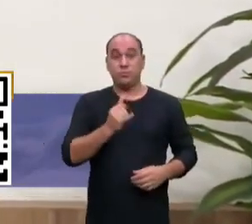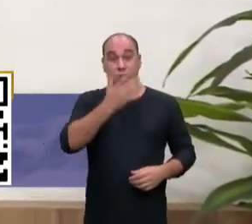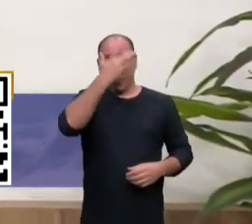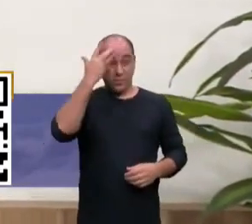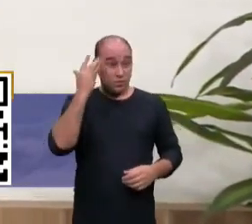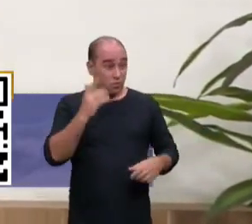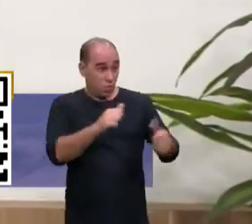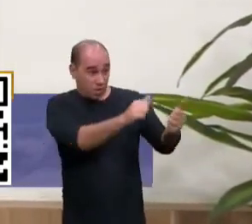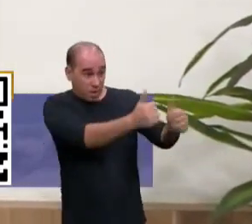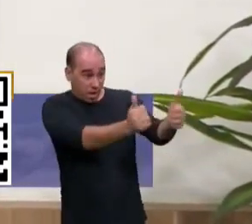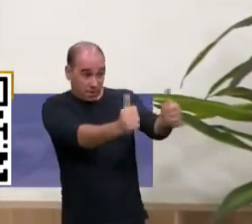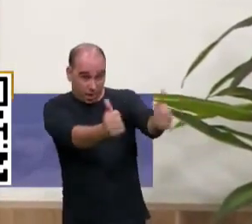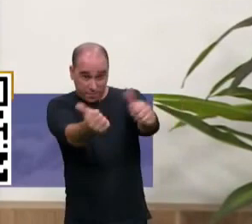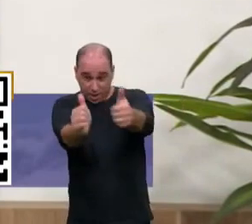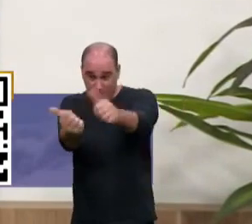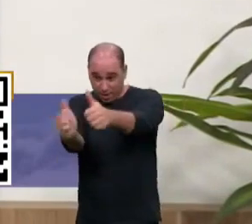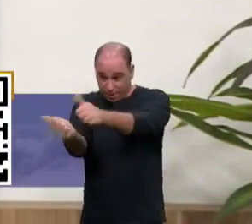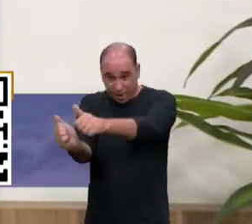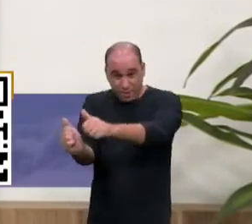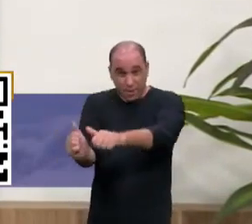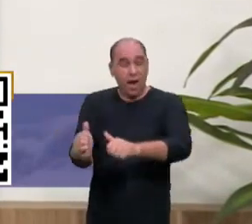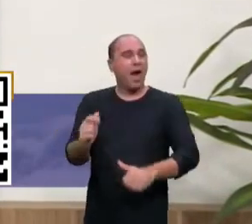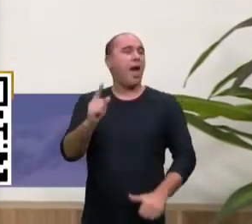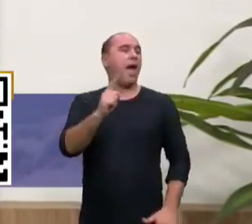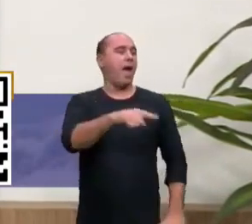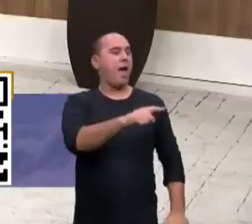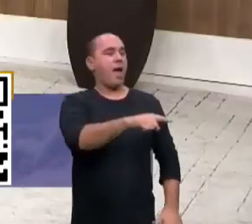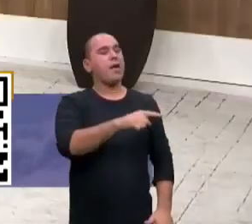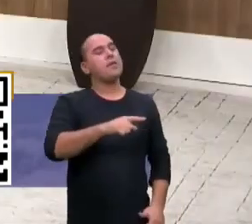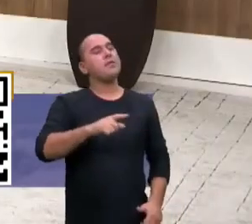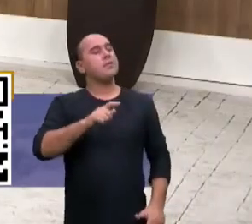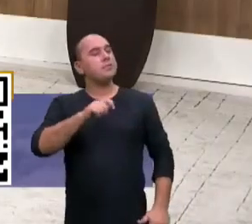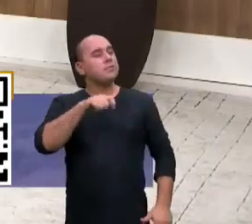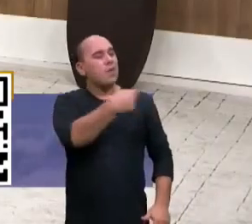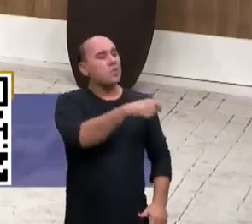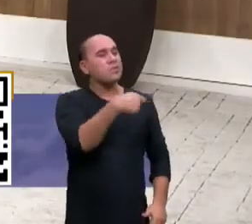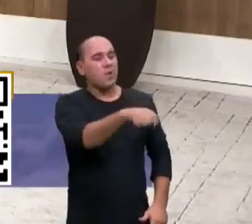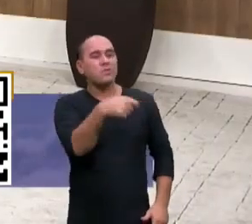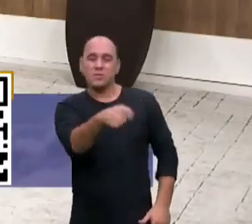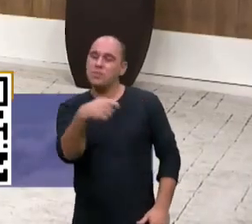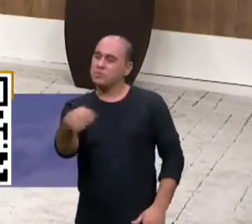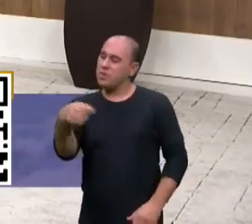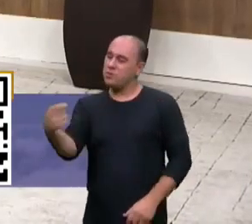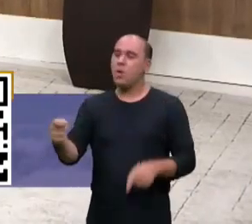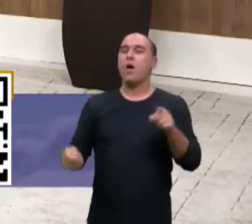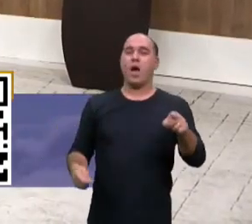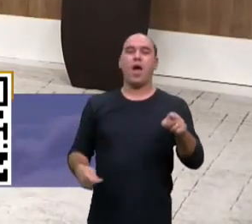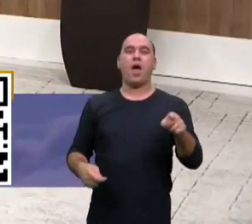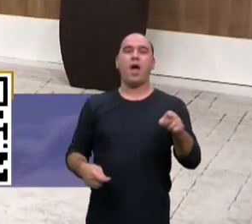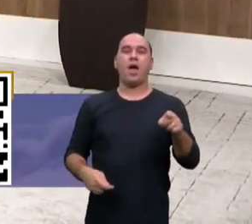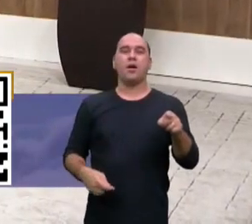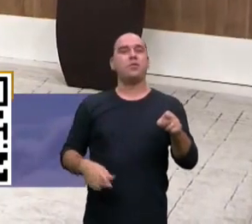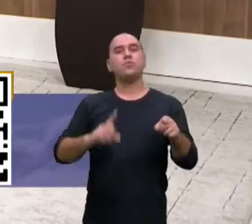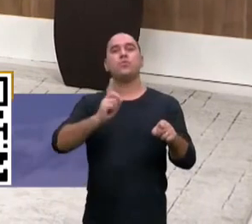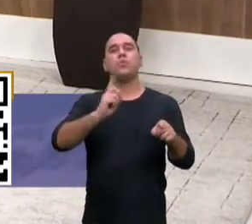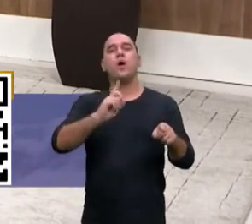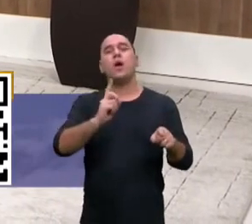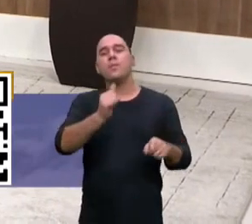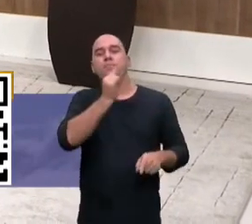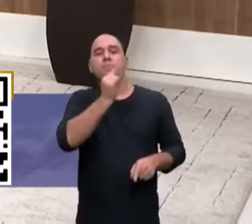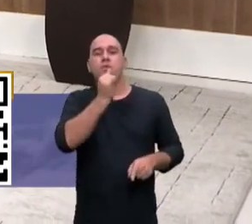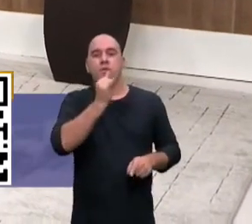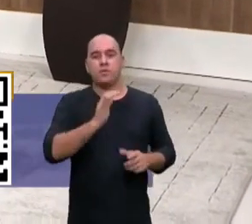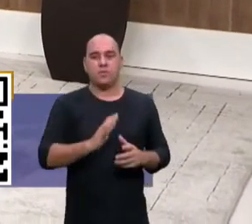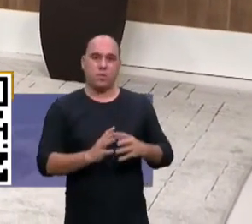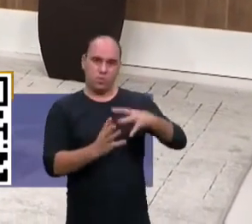50 almas isso é 50 pessoas é a expressão alma aqui é uma referência ao